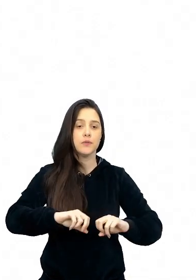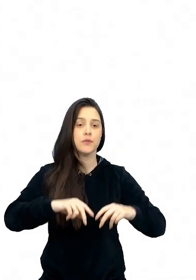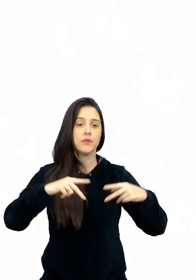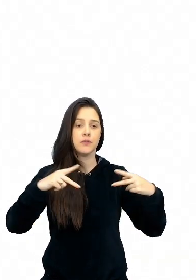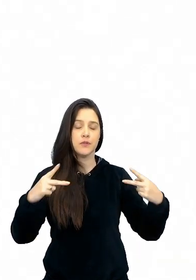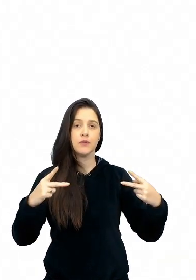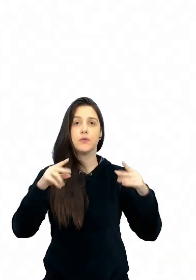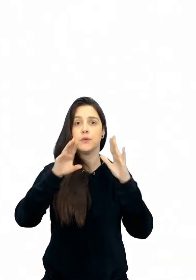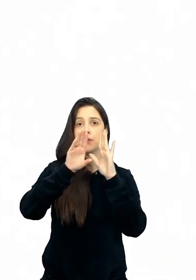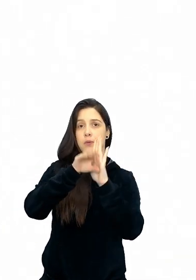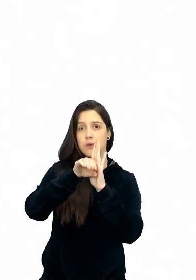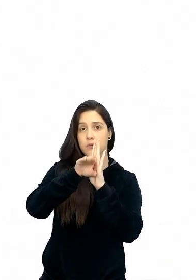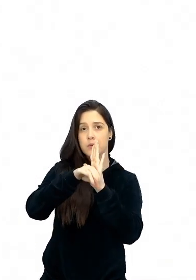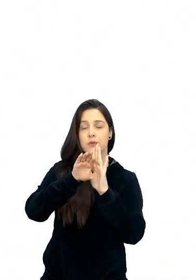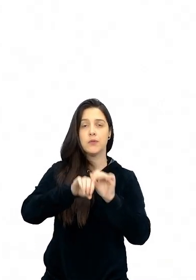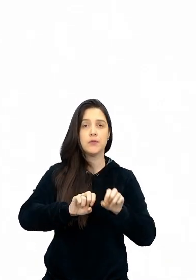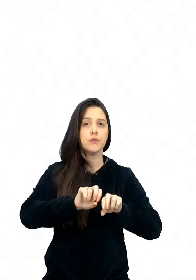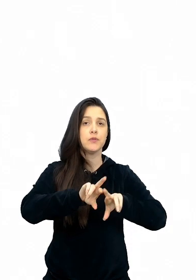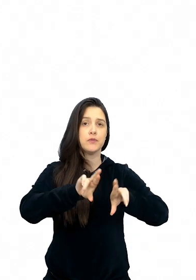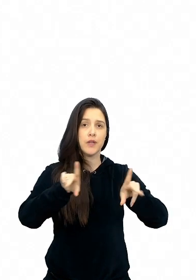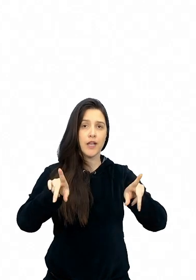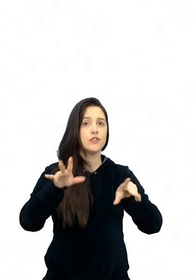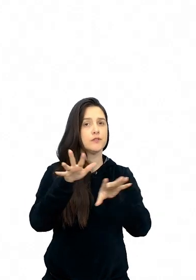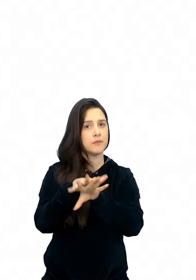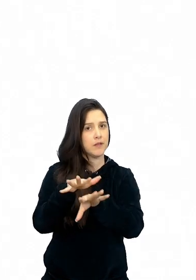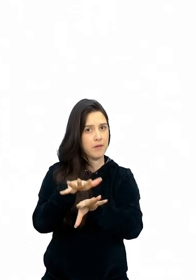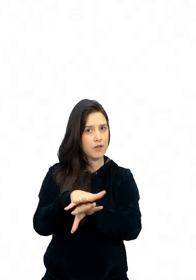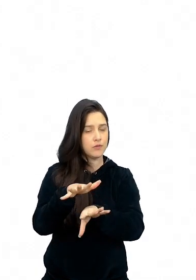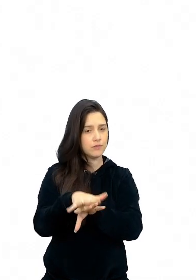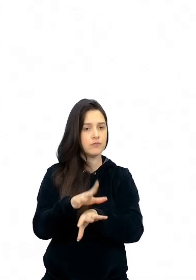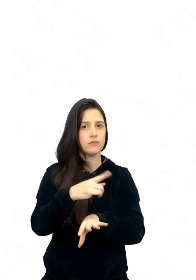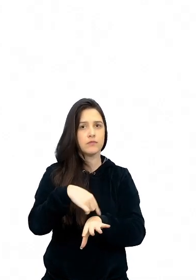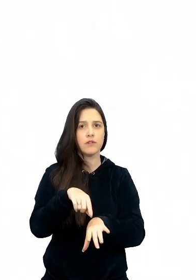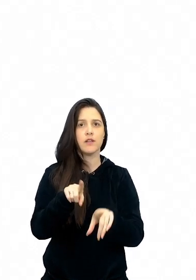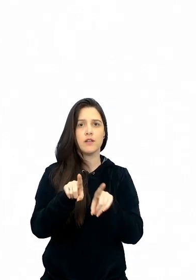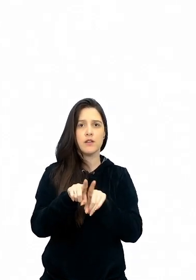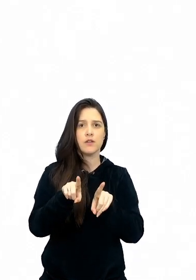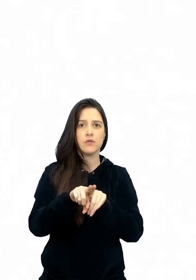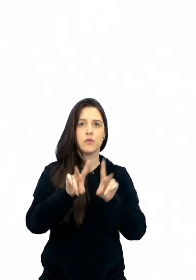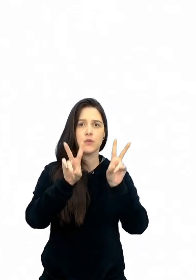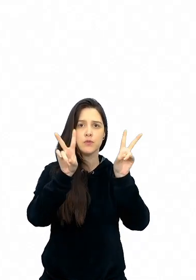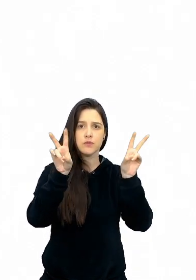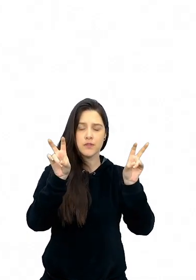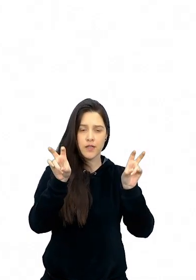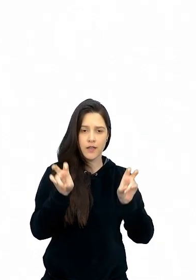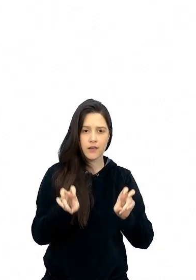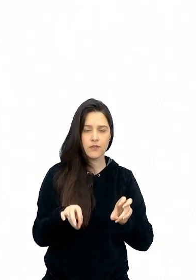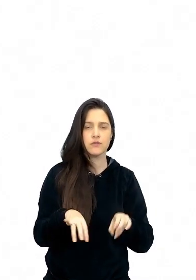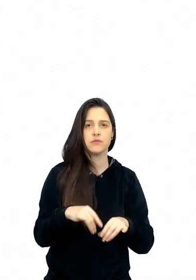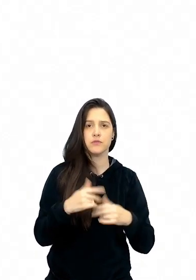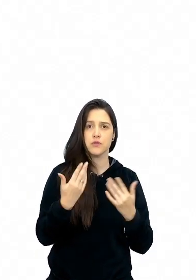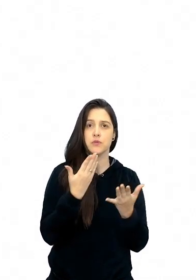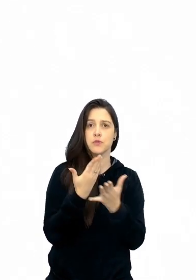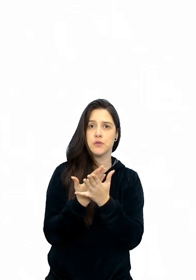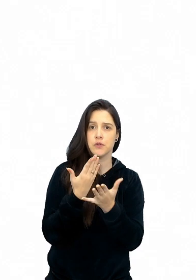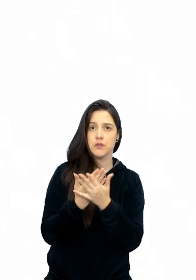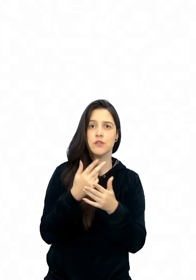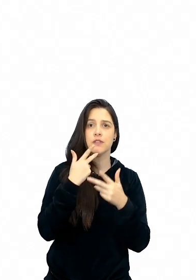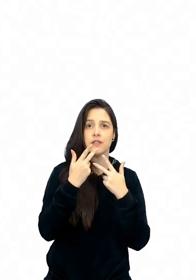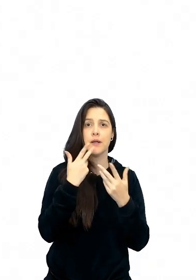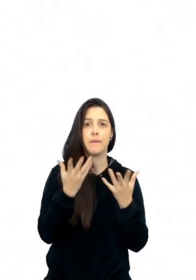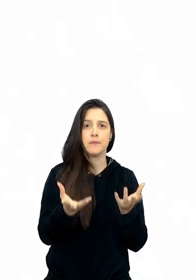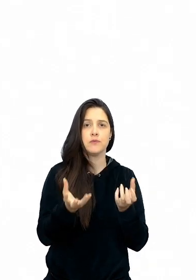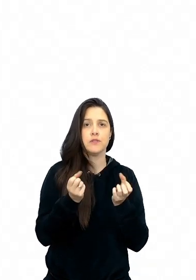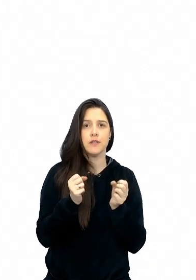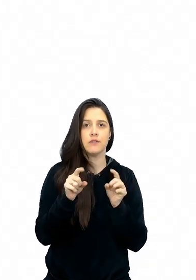do conteúdo referente a professor de matemática, que é esse o tema, assim, eu posso dizer, de estudo que a gente está abordando